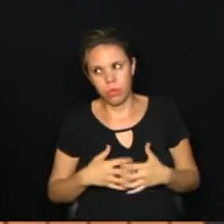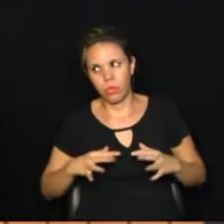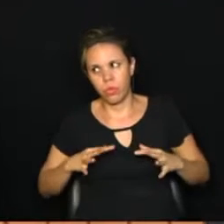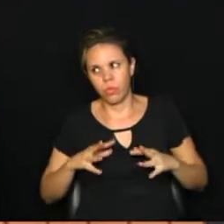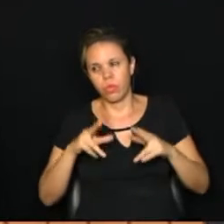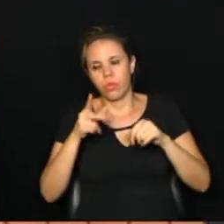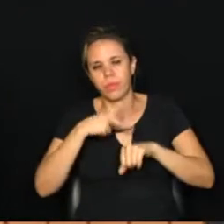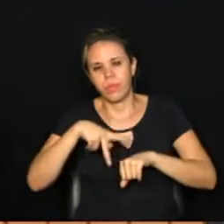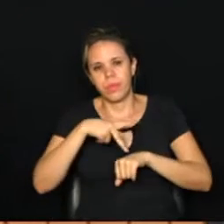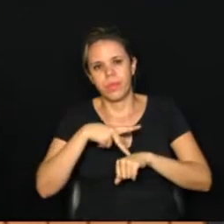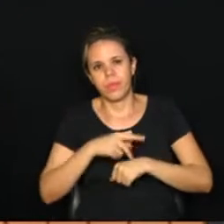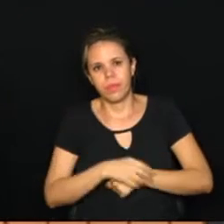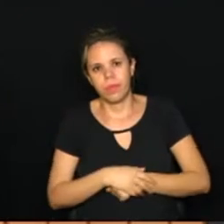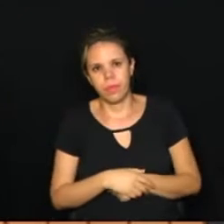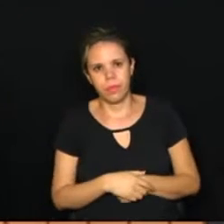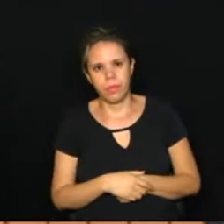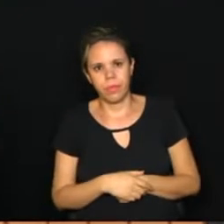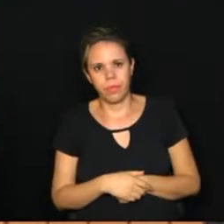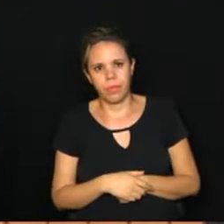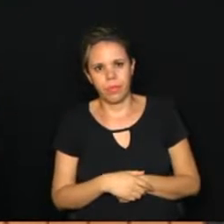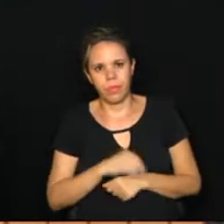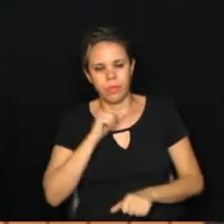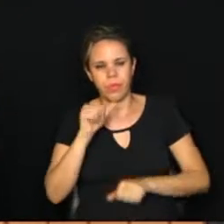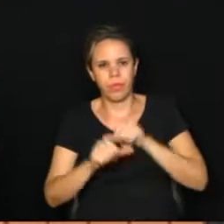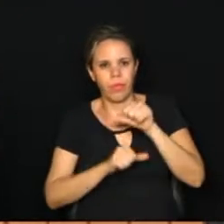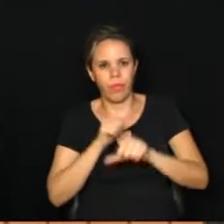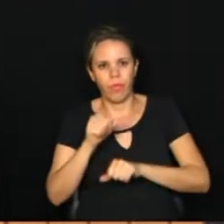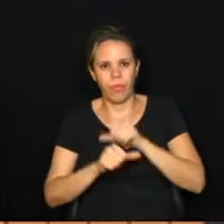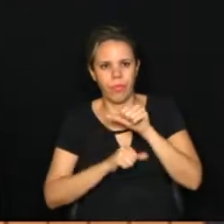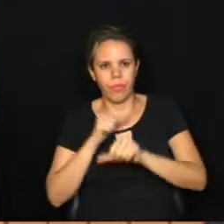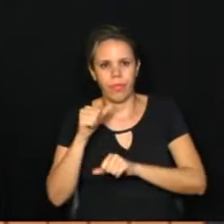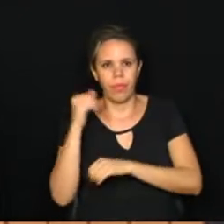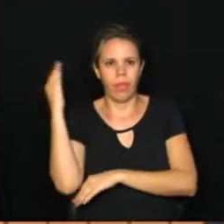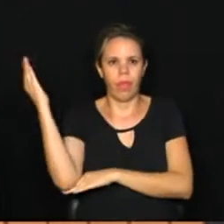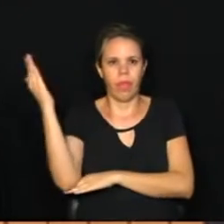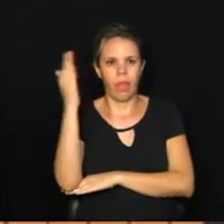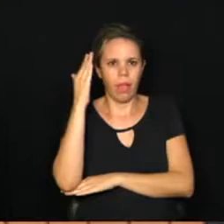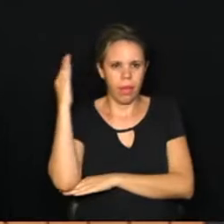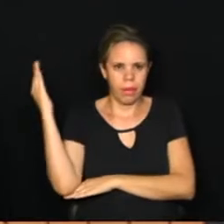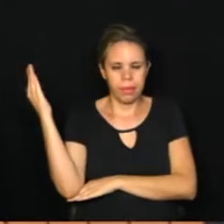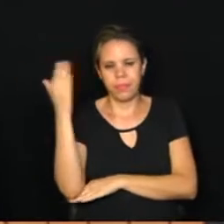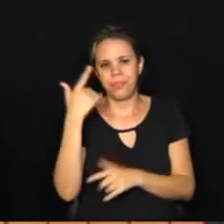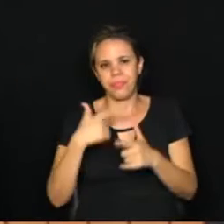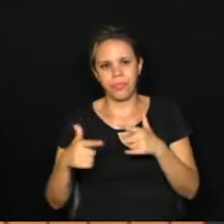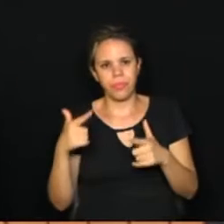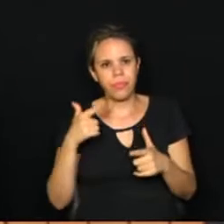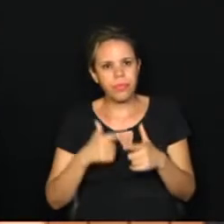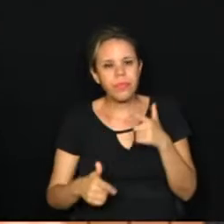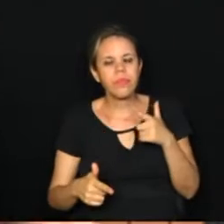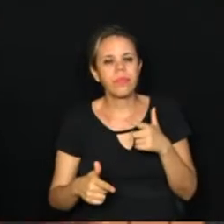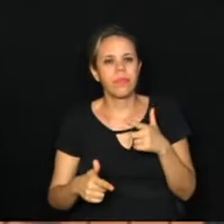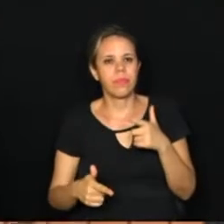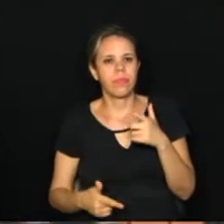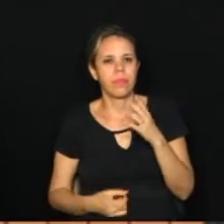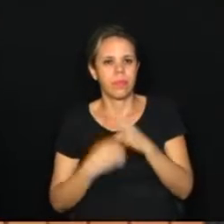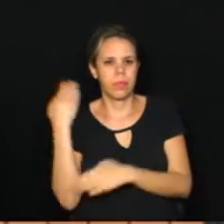os países é a mudança climática e as consequências das mudanças do